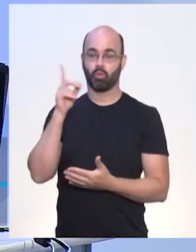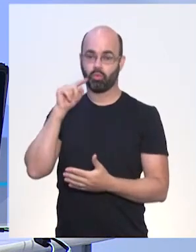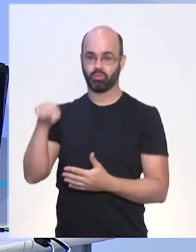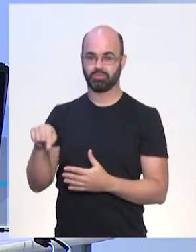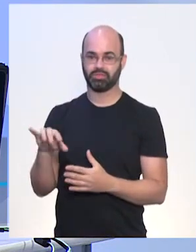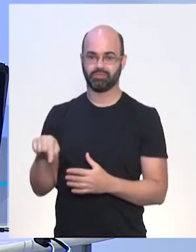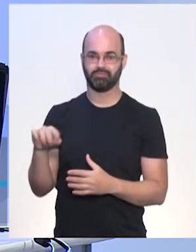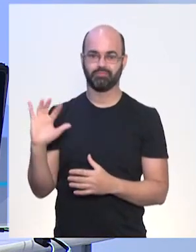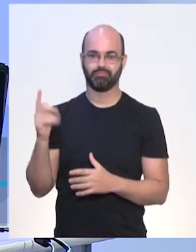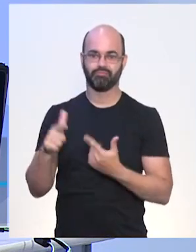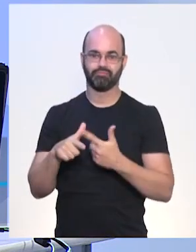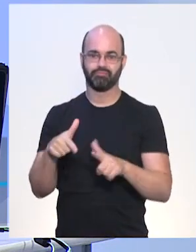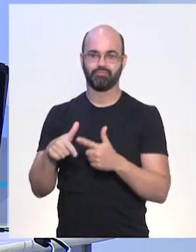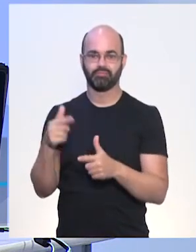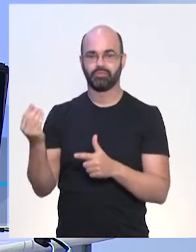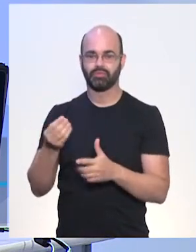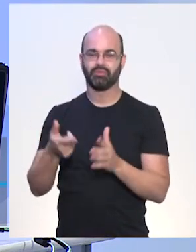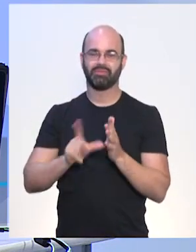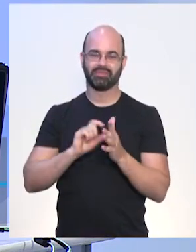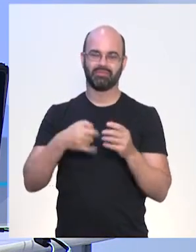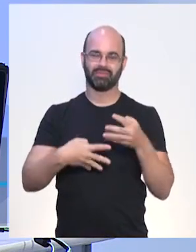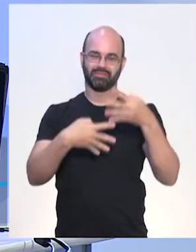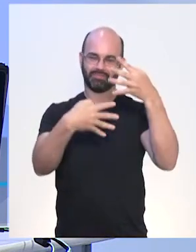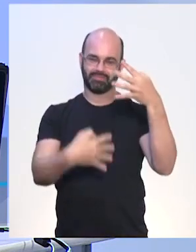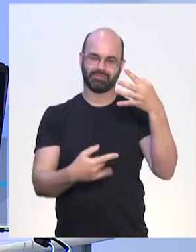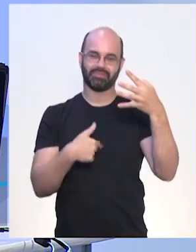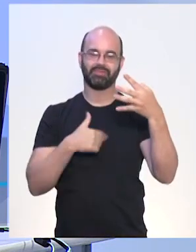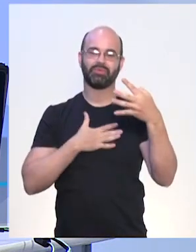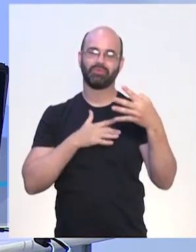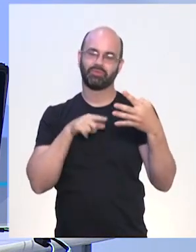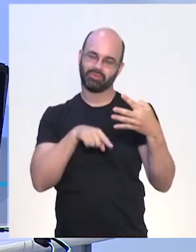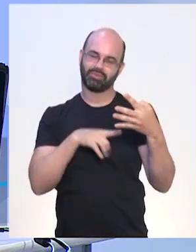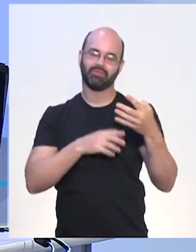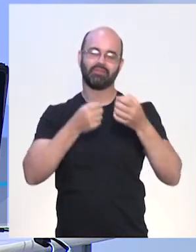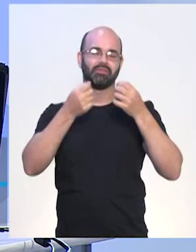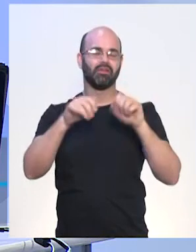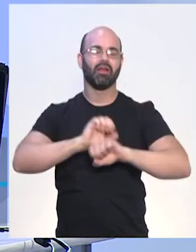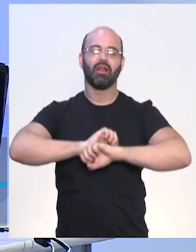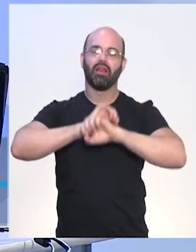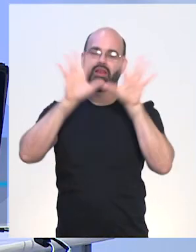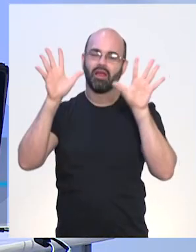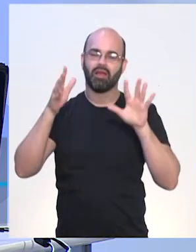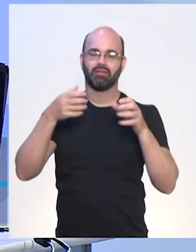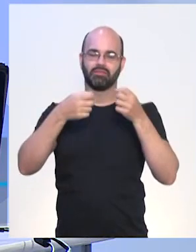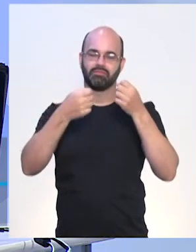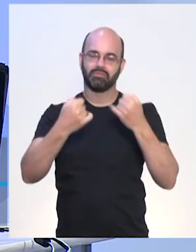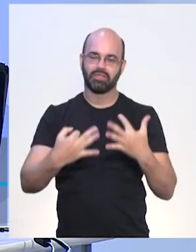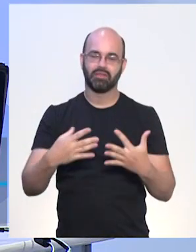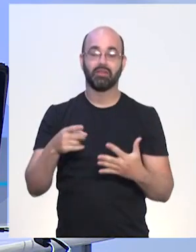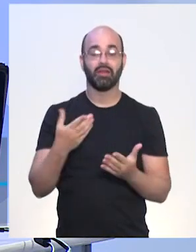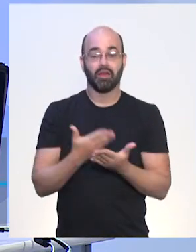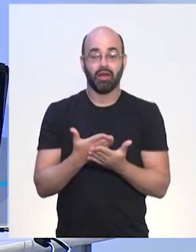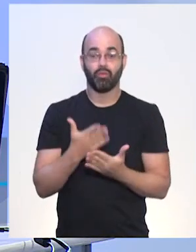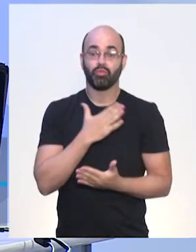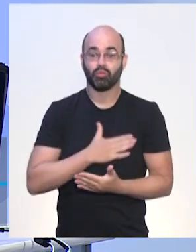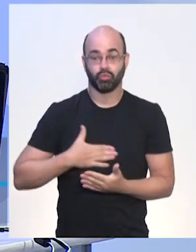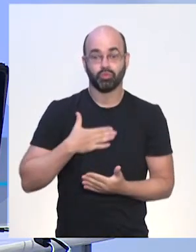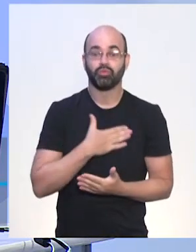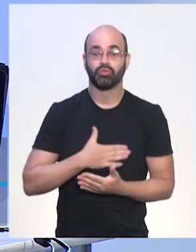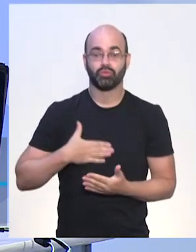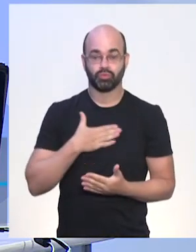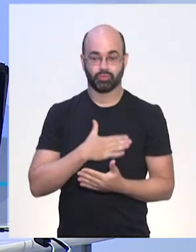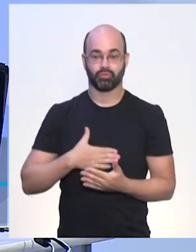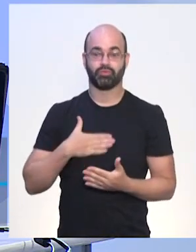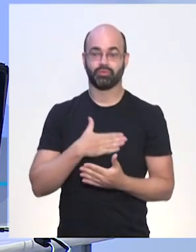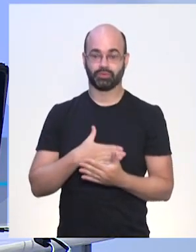da forma como a que os professores estão dizendo né que foi muito bem explicado que estão gostando bastante da aula e